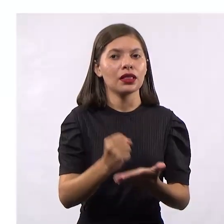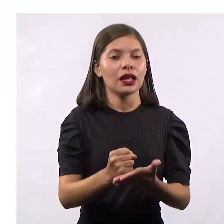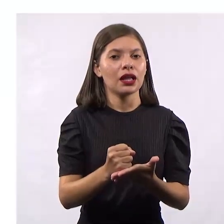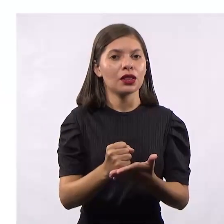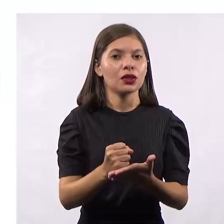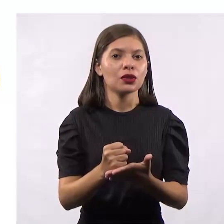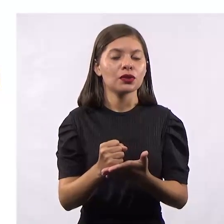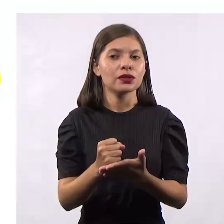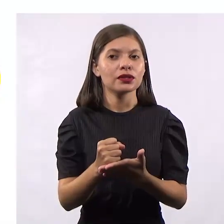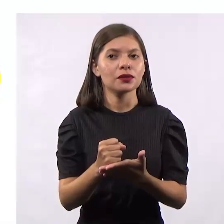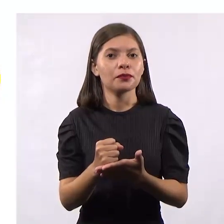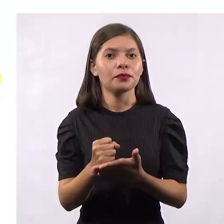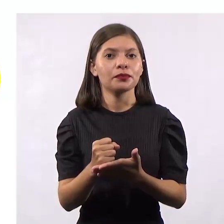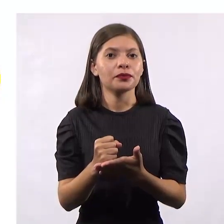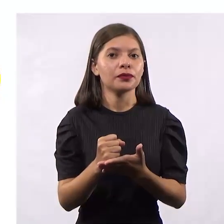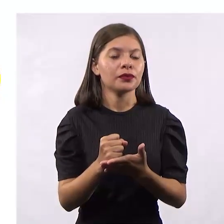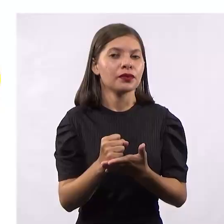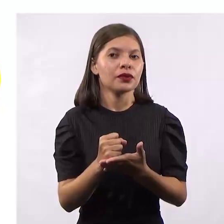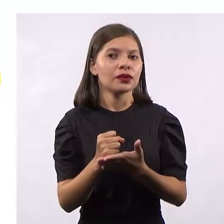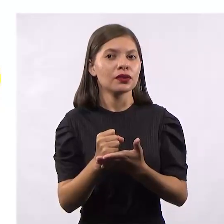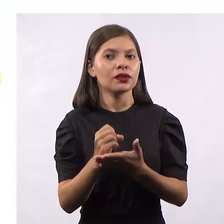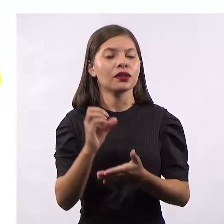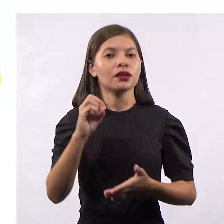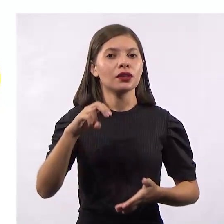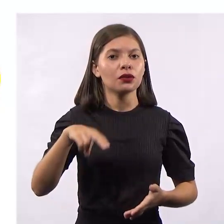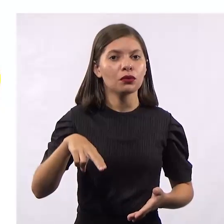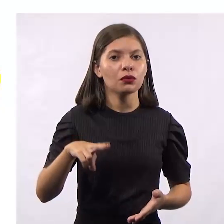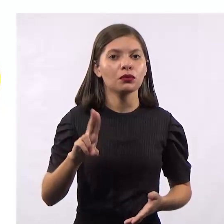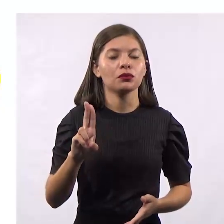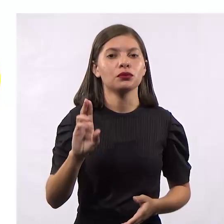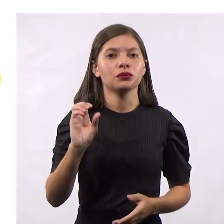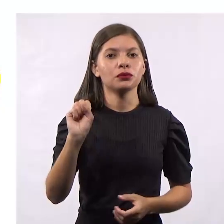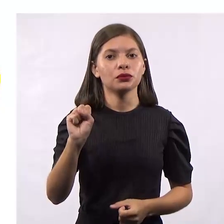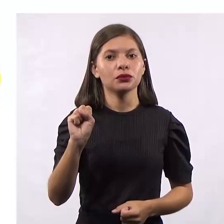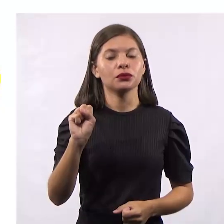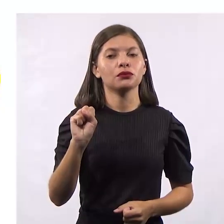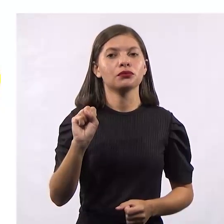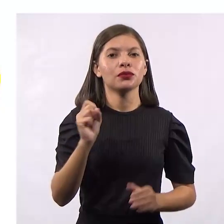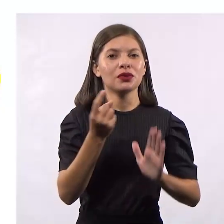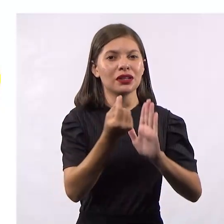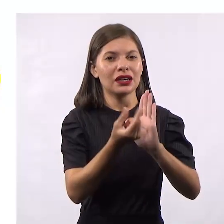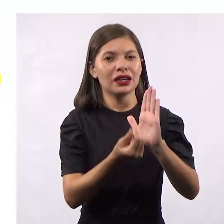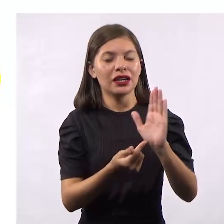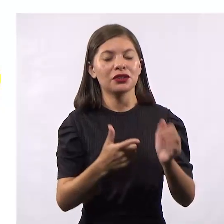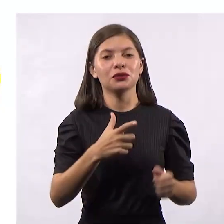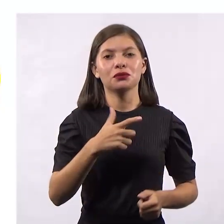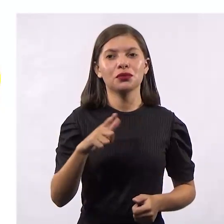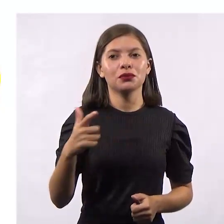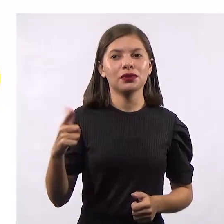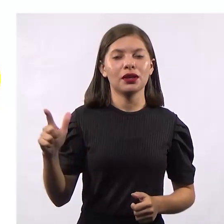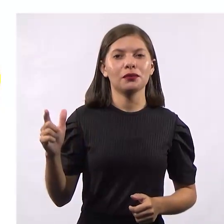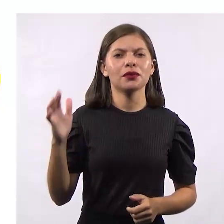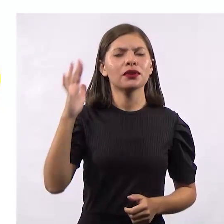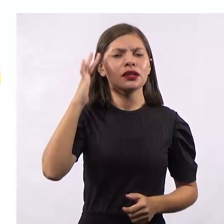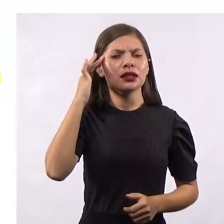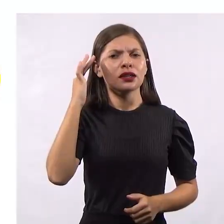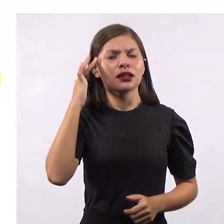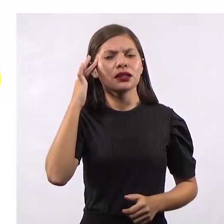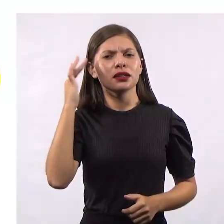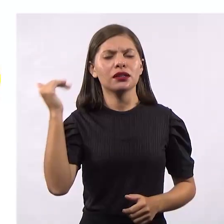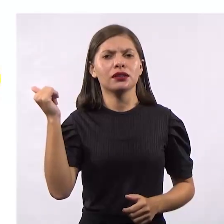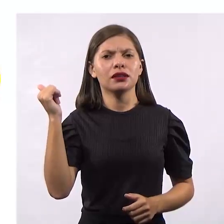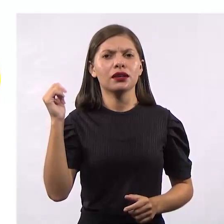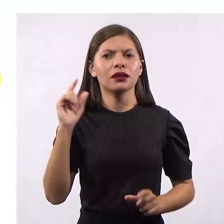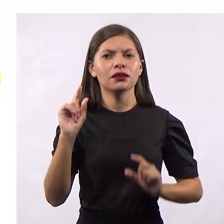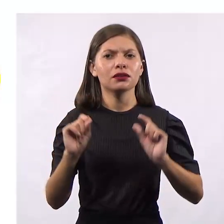ônus, quando não dispuser de créditos orçamentários para sua continuidade ou quando entender que o